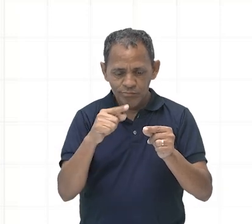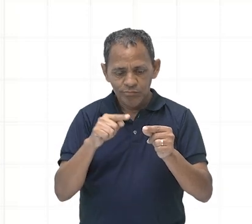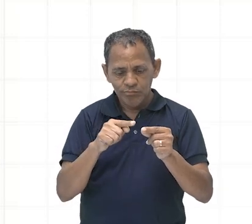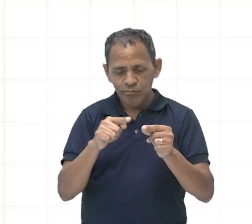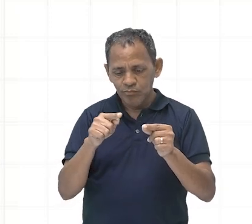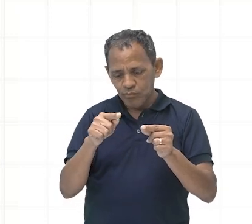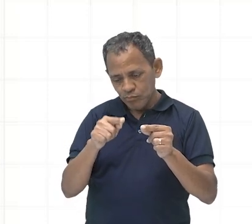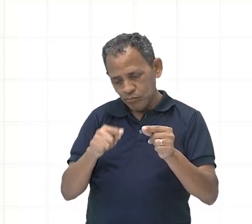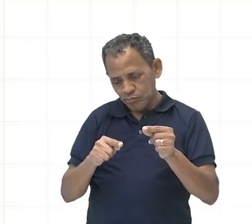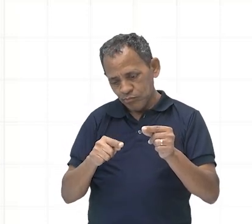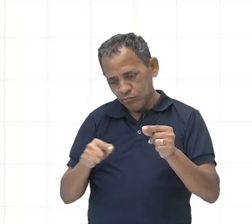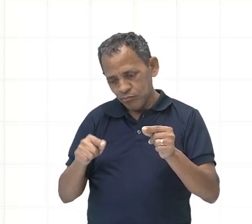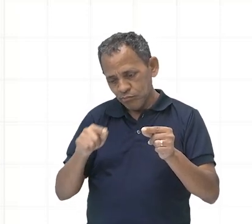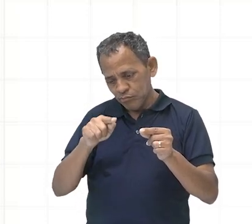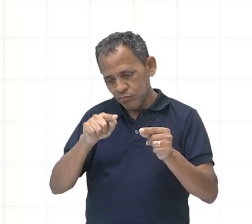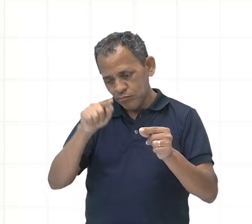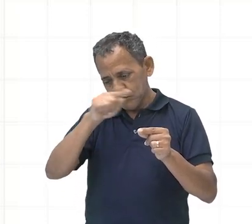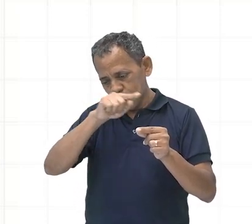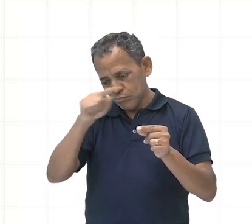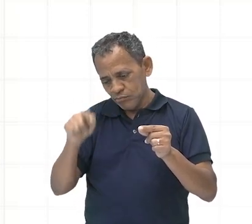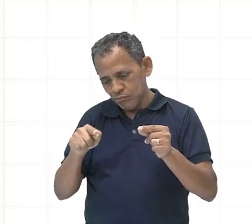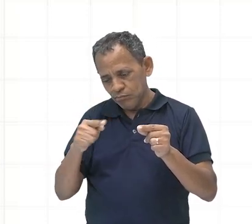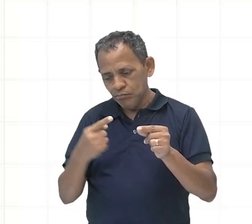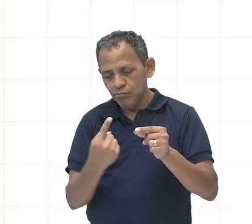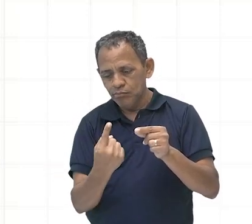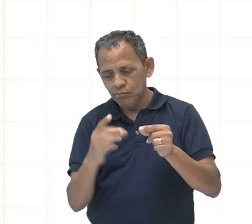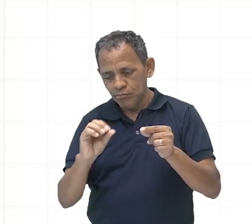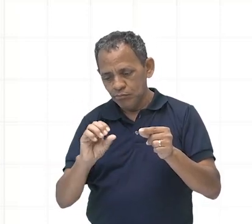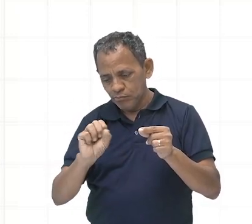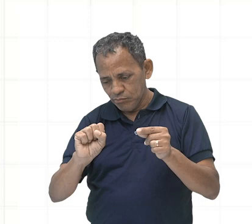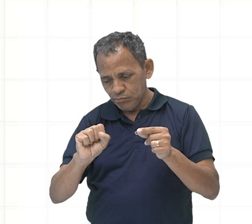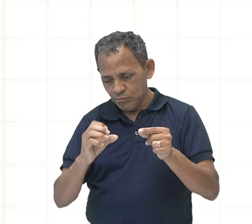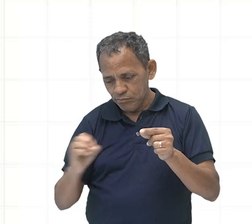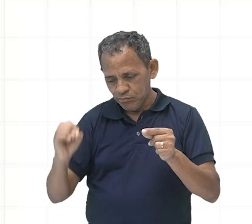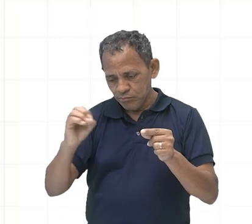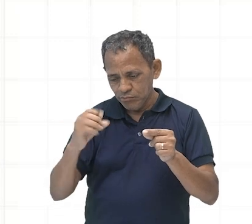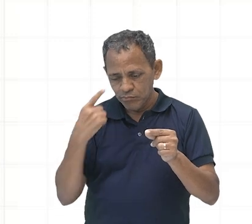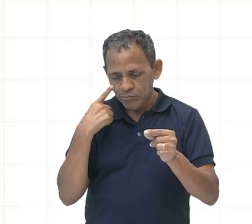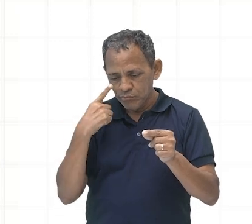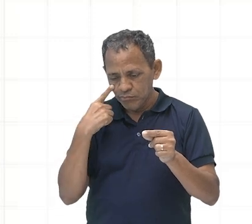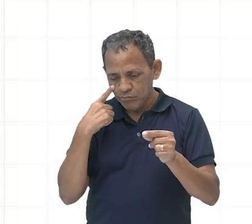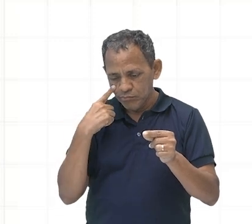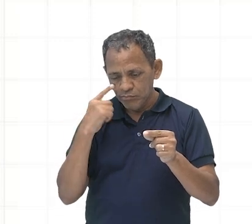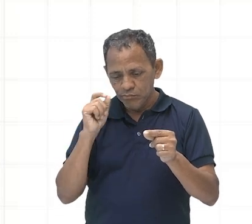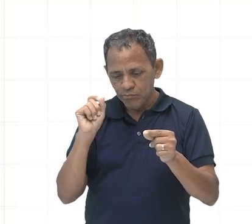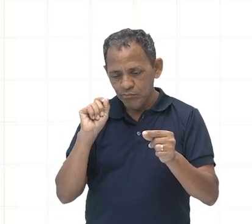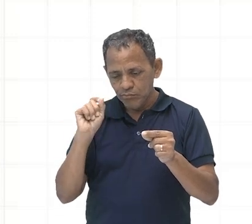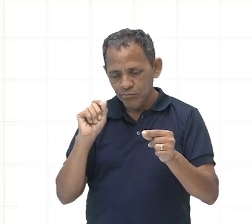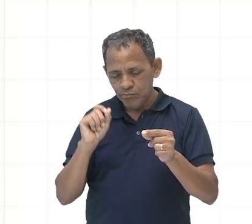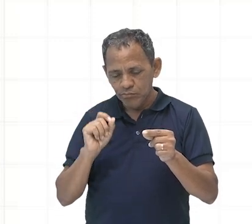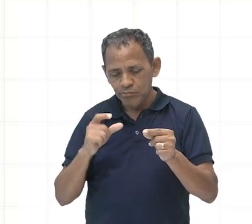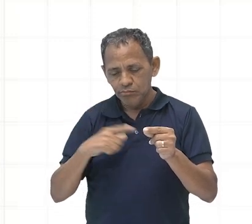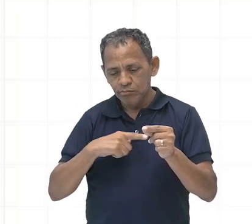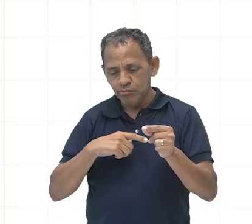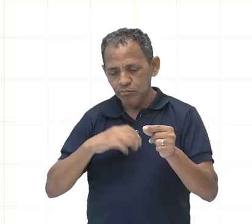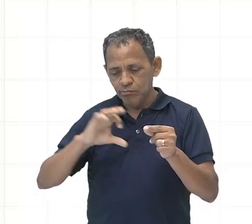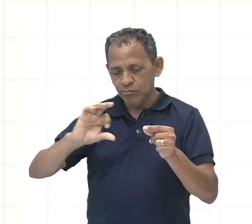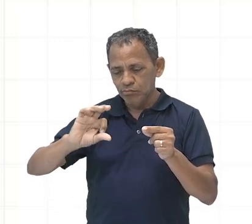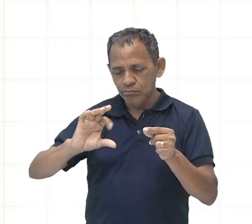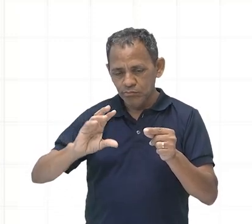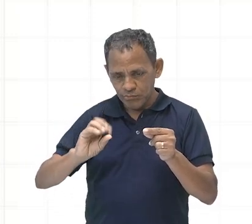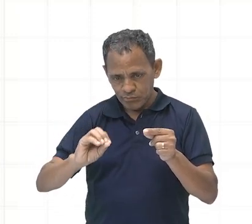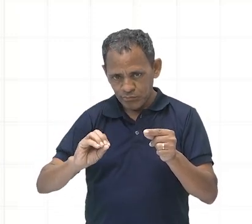G1. O outro é 108 graus. Então, observando aqui, ó, aqui seria 90,